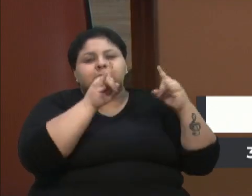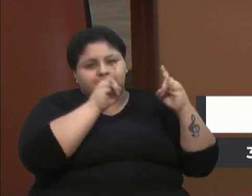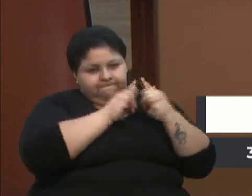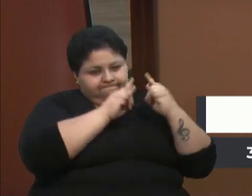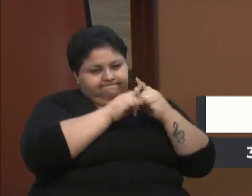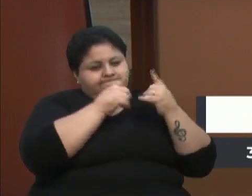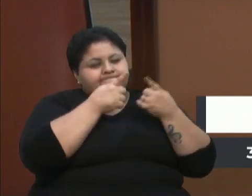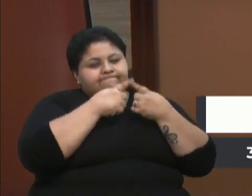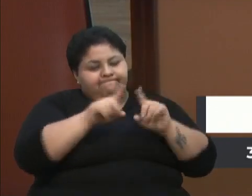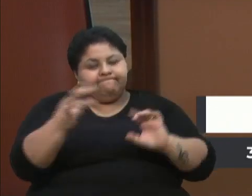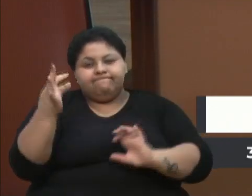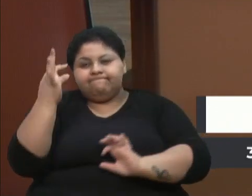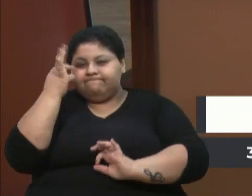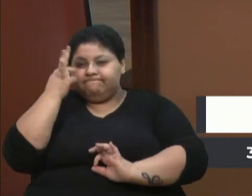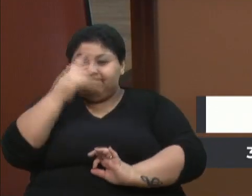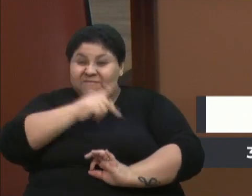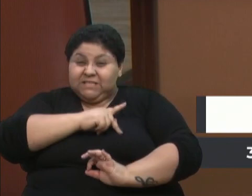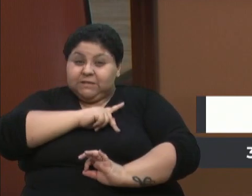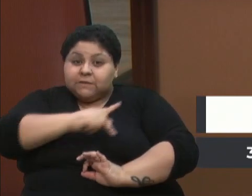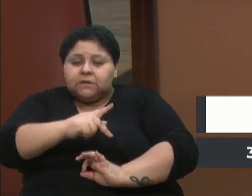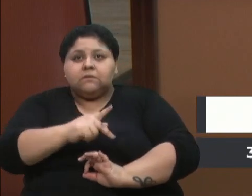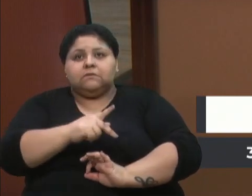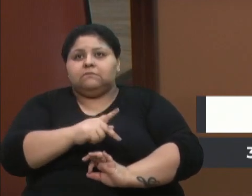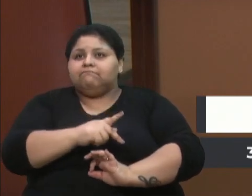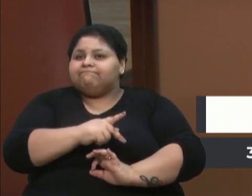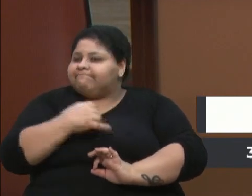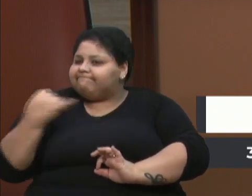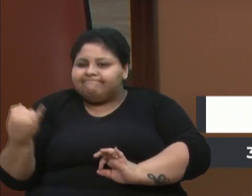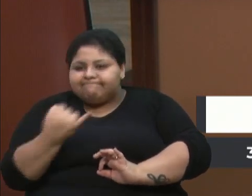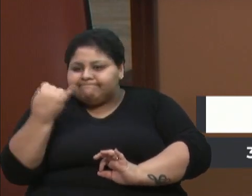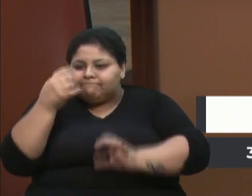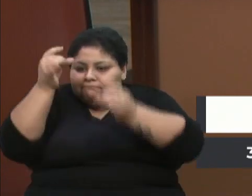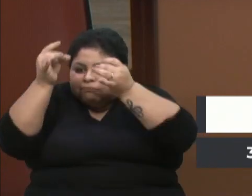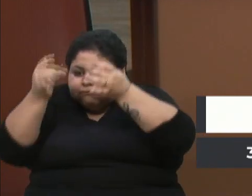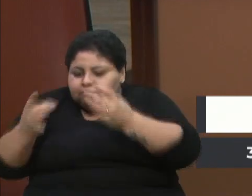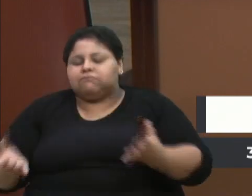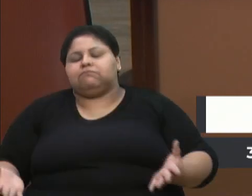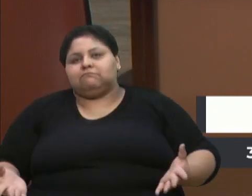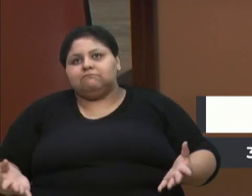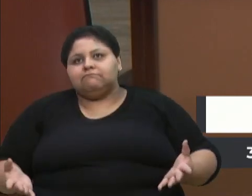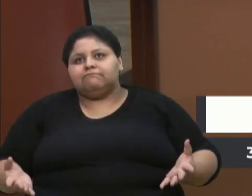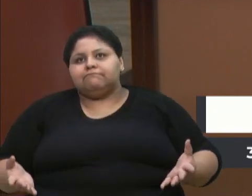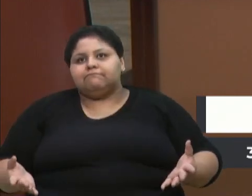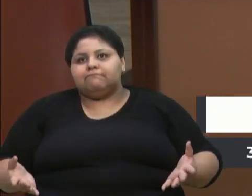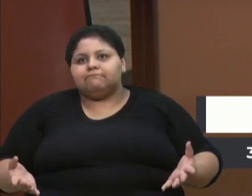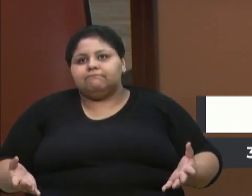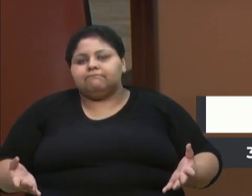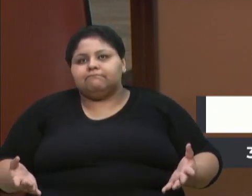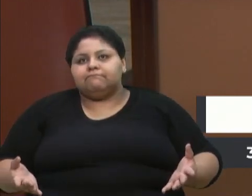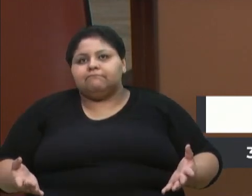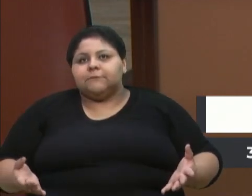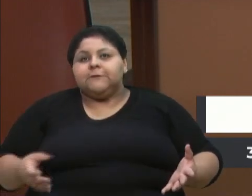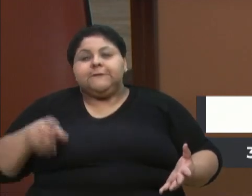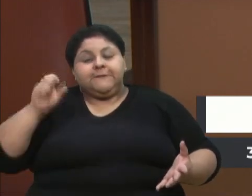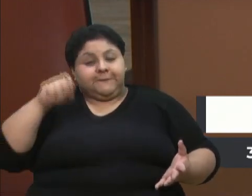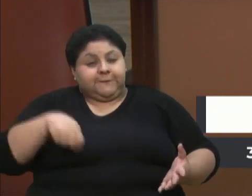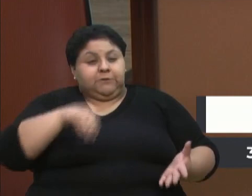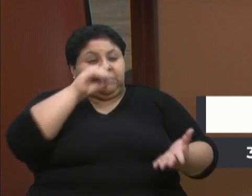a presença do presidente da República era essencial. E ele realmente demonstrou um